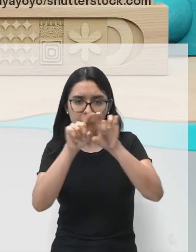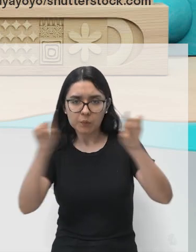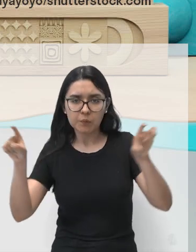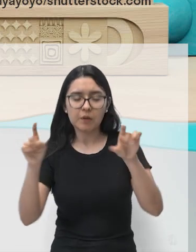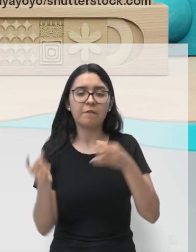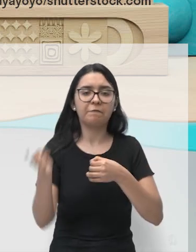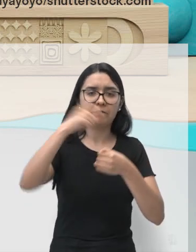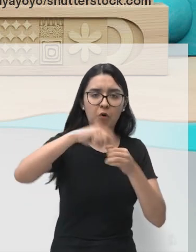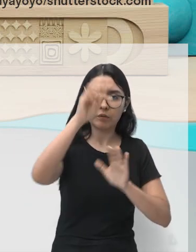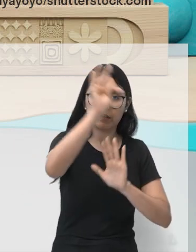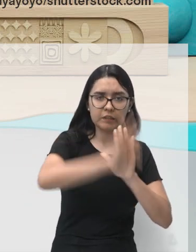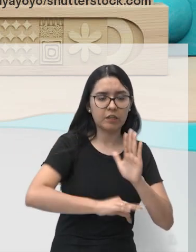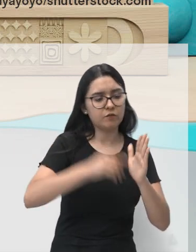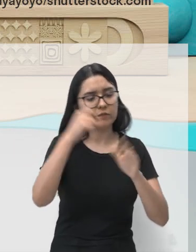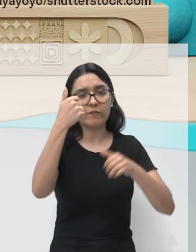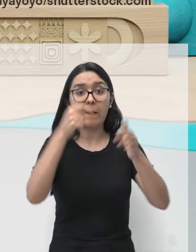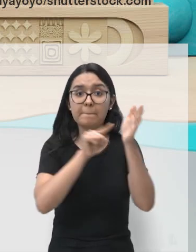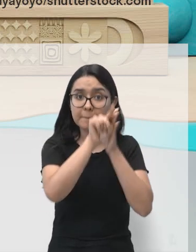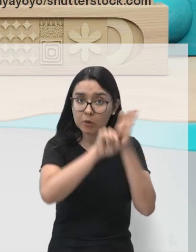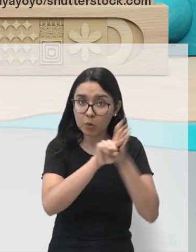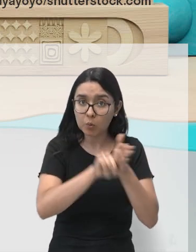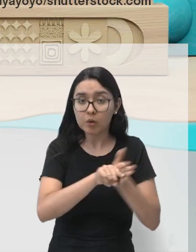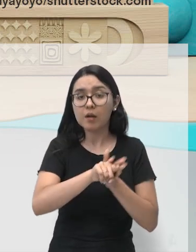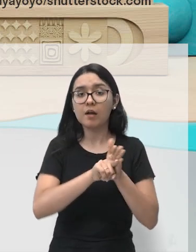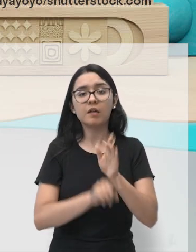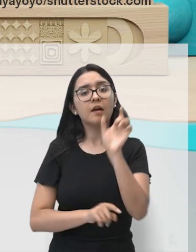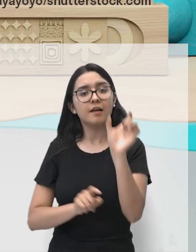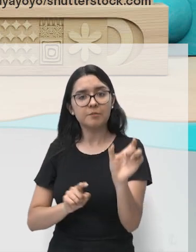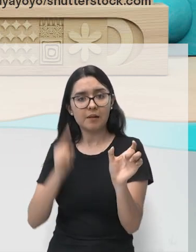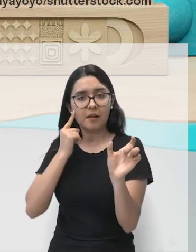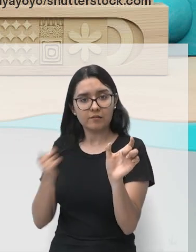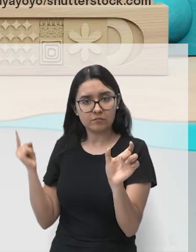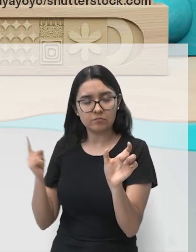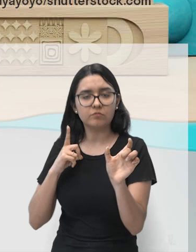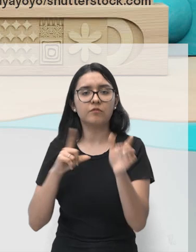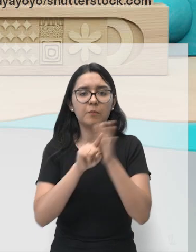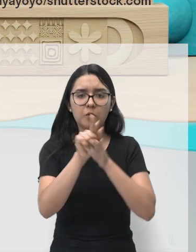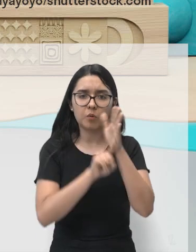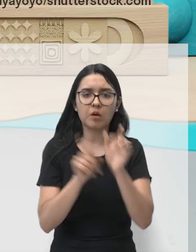eu volto lá no texto e eu vou procurar as palavras que estão aqui, os